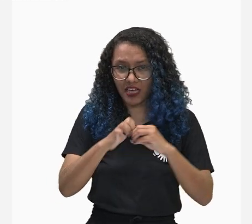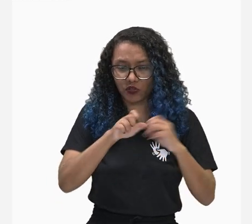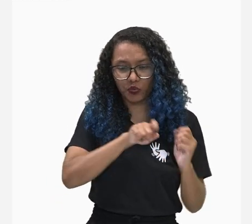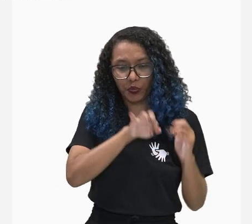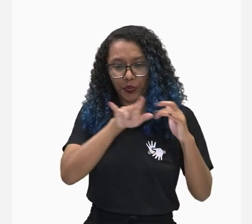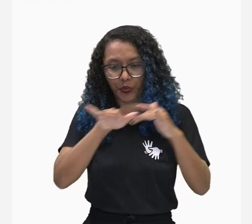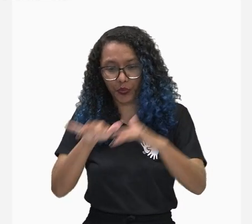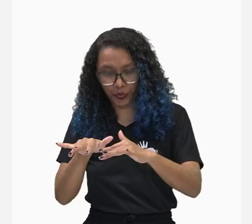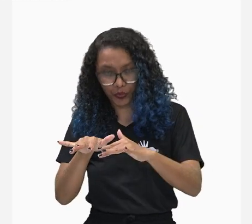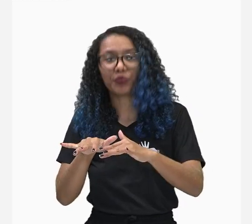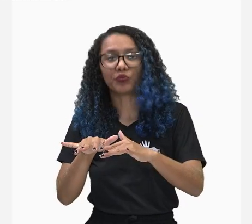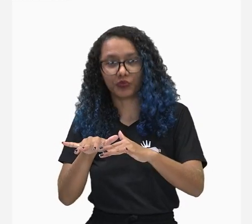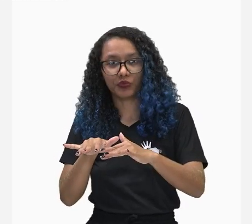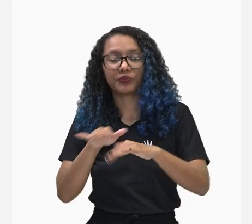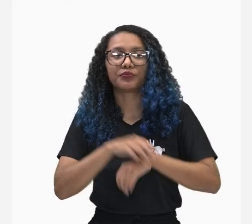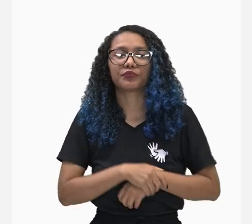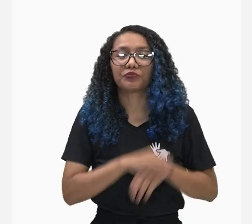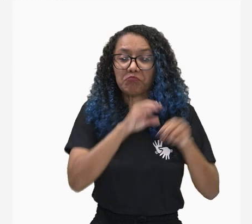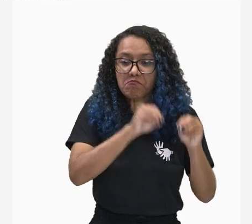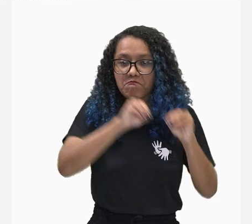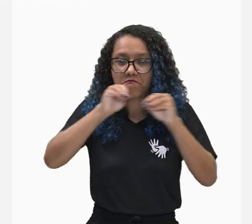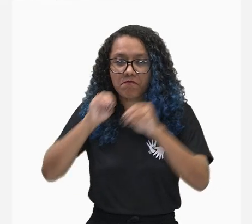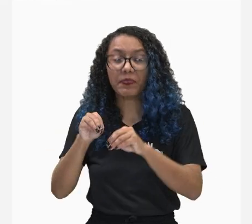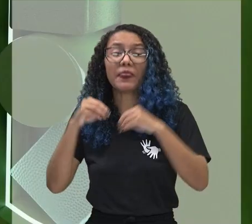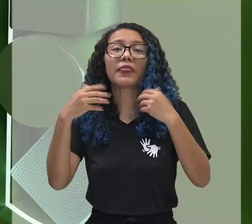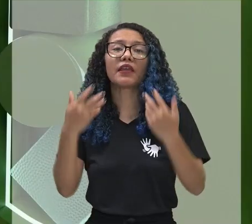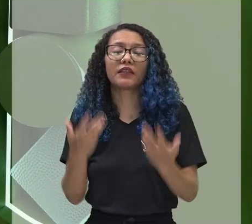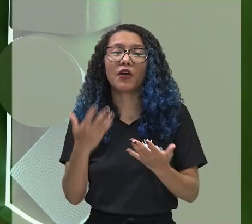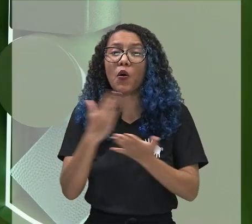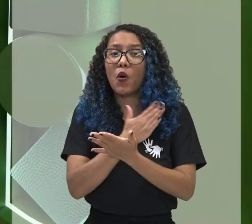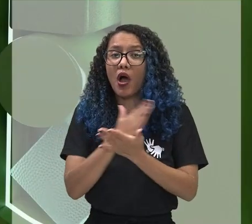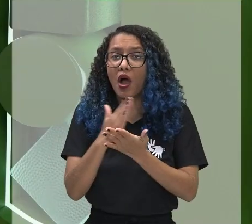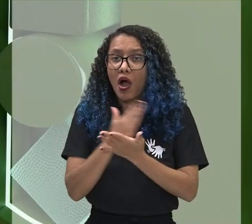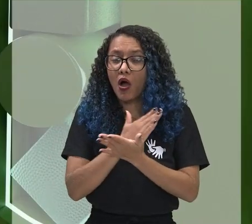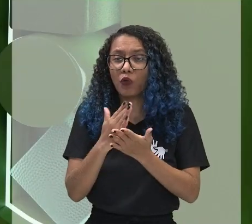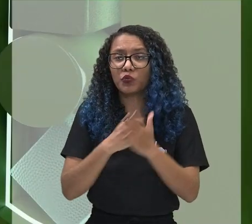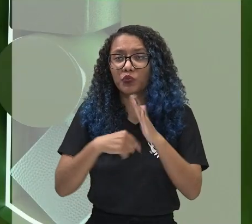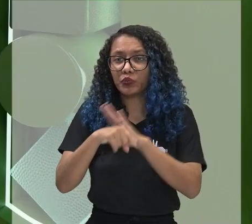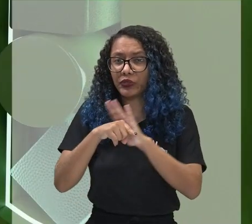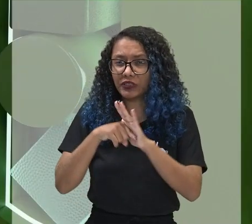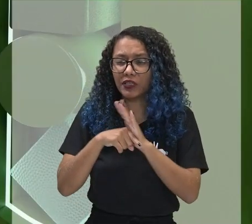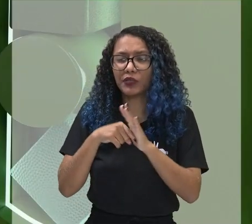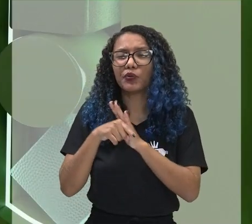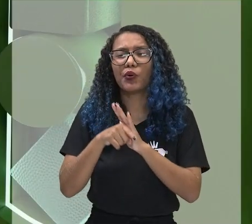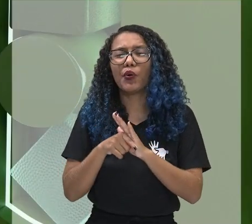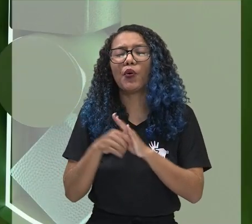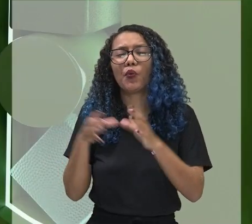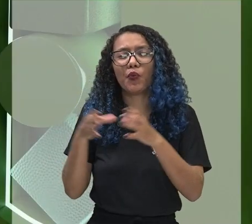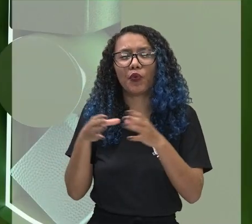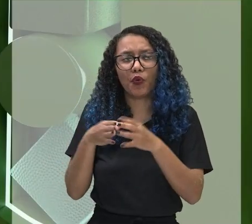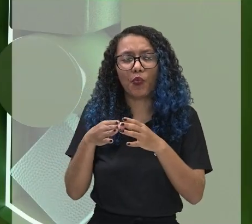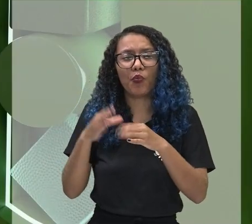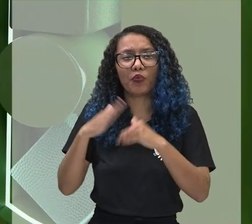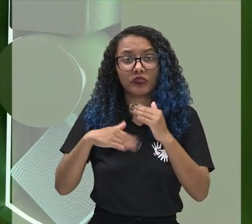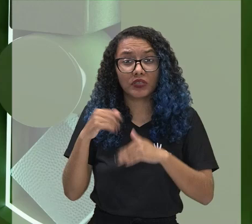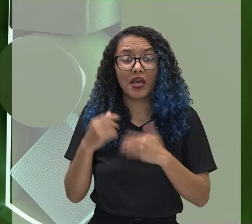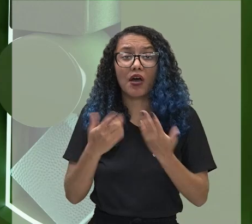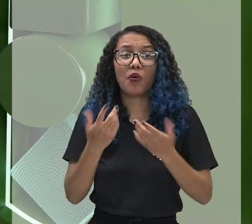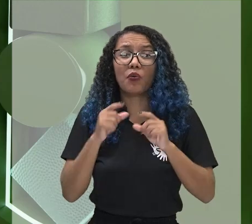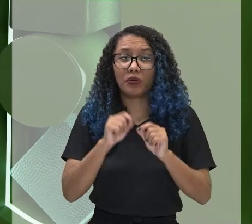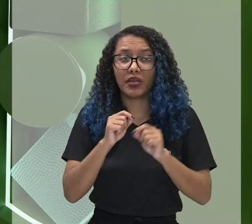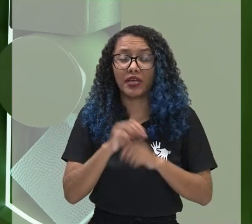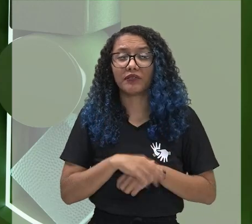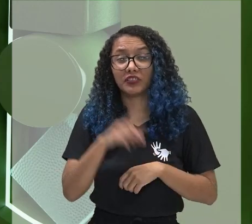outro. E aí, por esse motivo, alguns pesquisadores, alguns cientistas consideram ele como o pai da eletricidade, porque ele